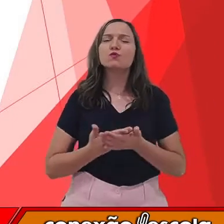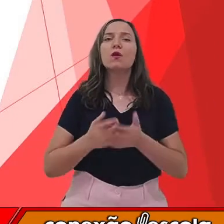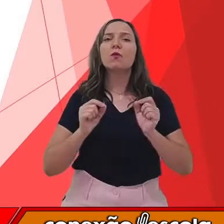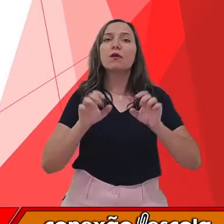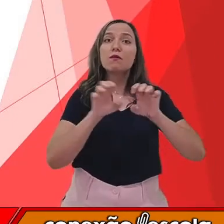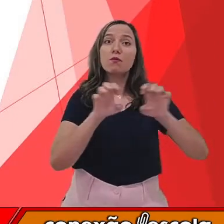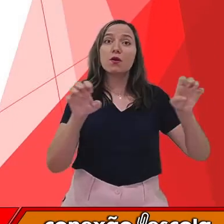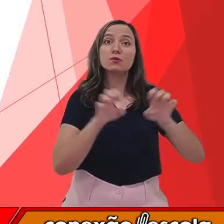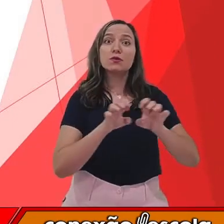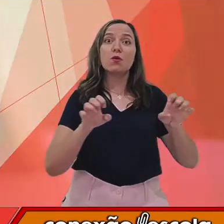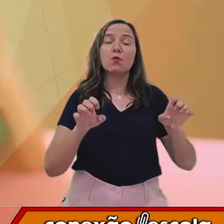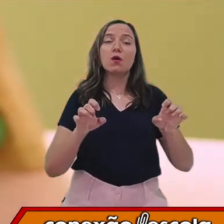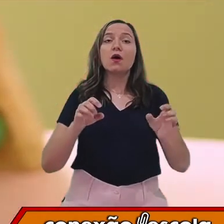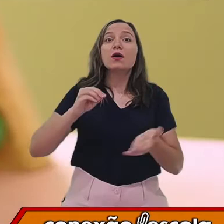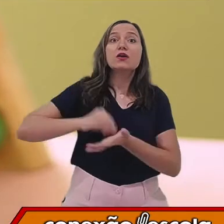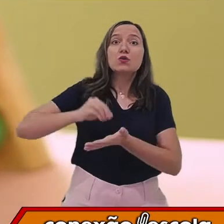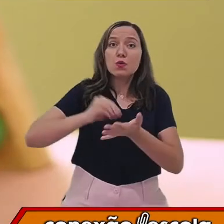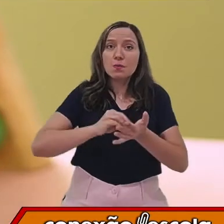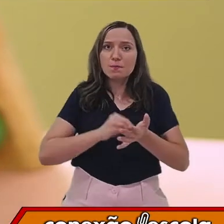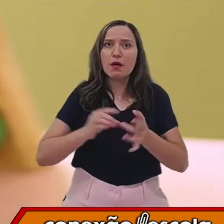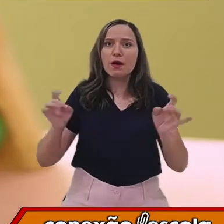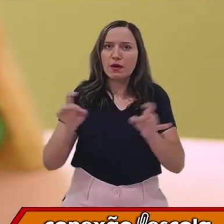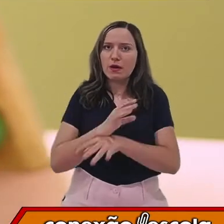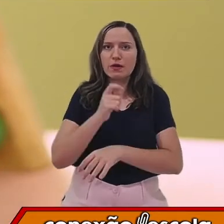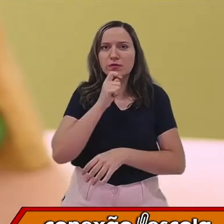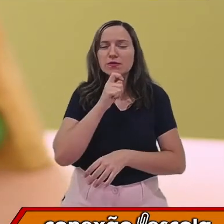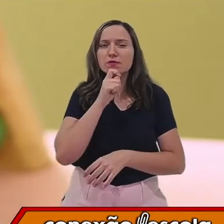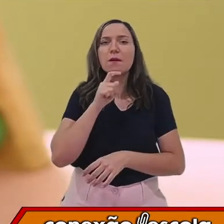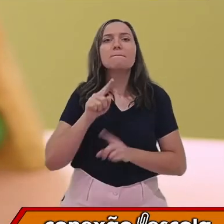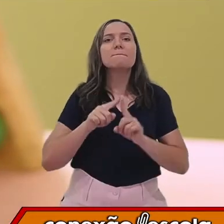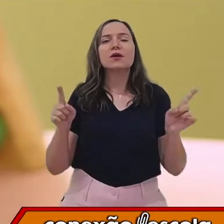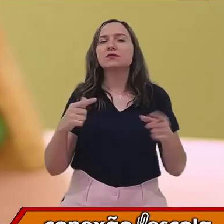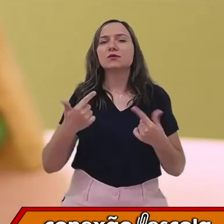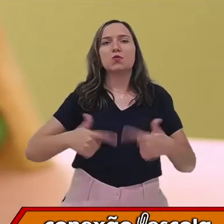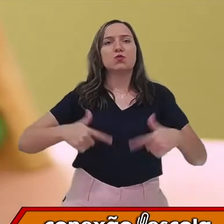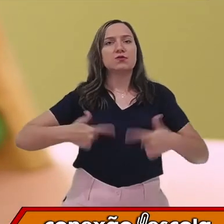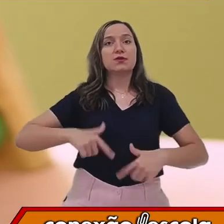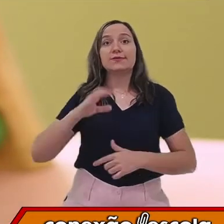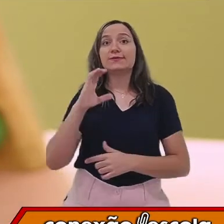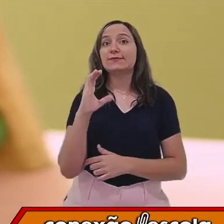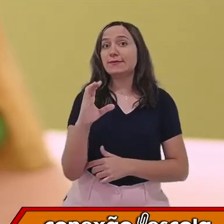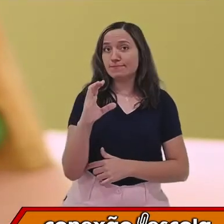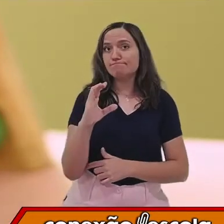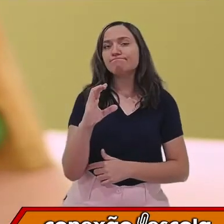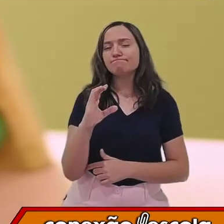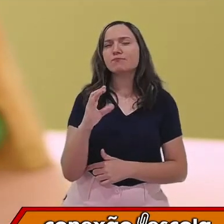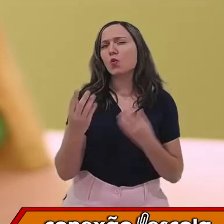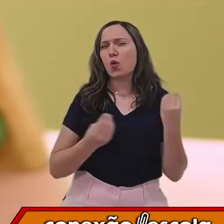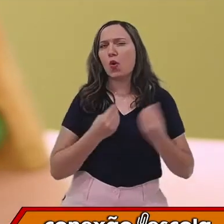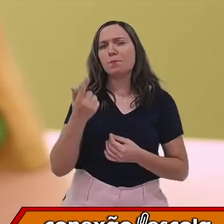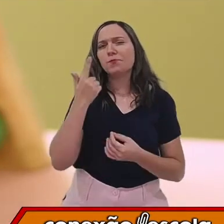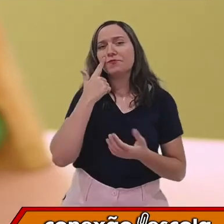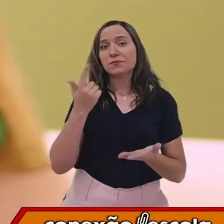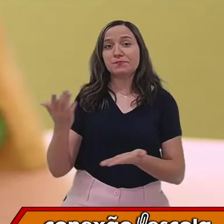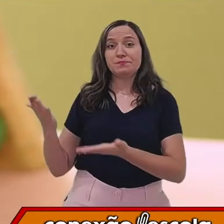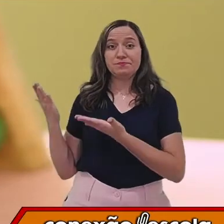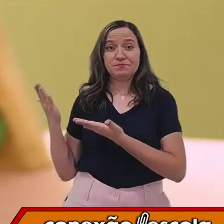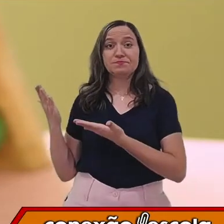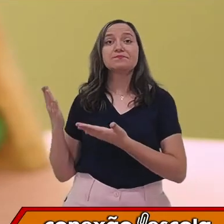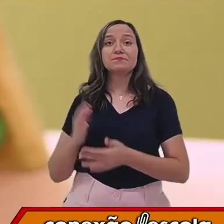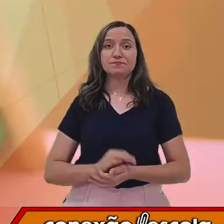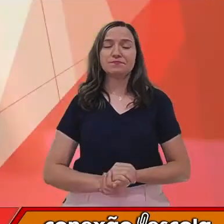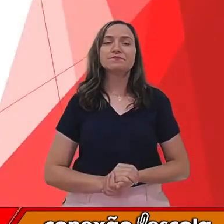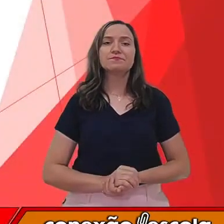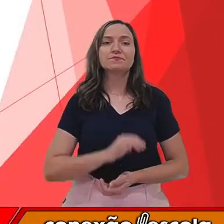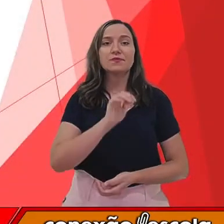incompleta do 2º grau só que ela não vai ter o termo se para isso nós vamos ter uma equação com a seguinte conseguinte